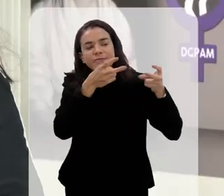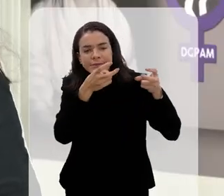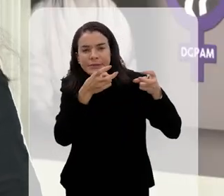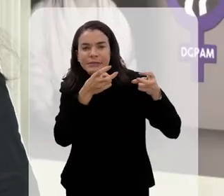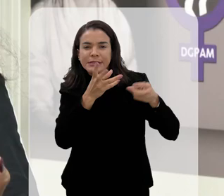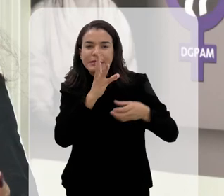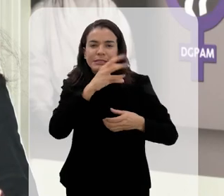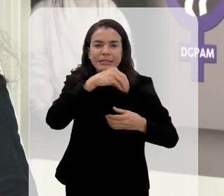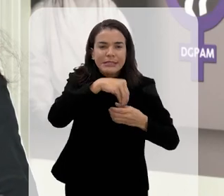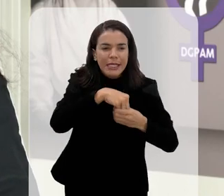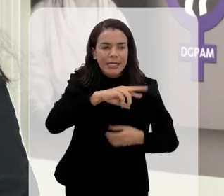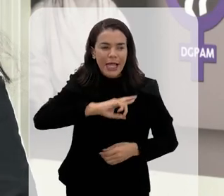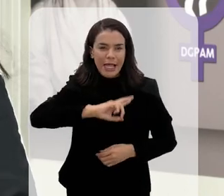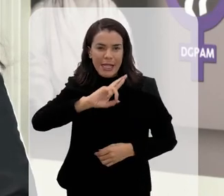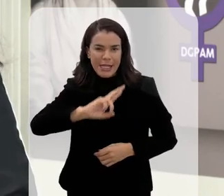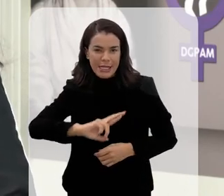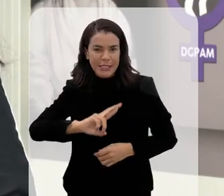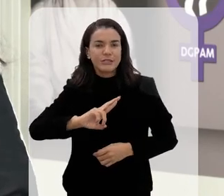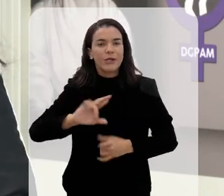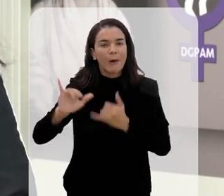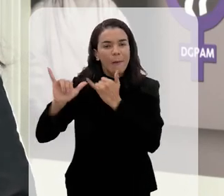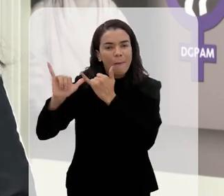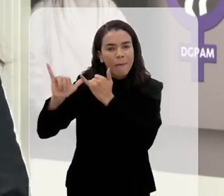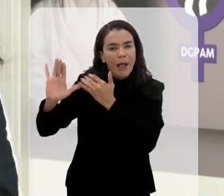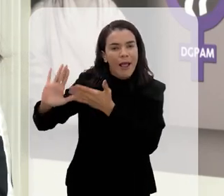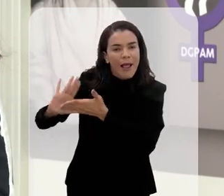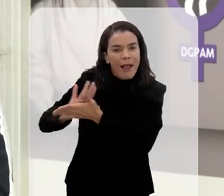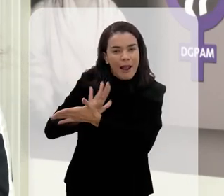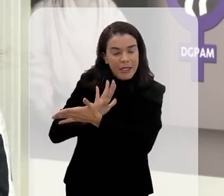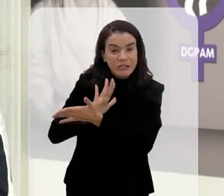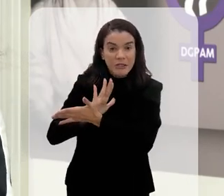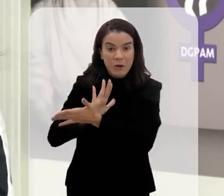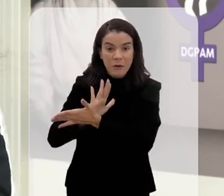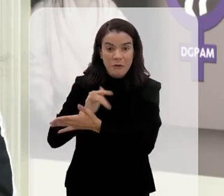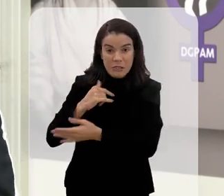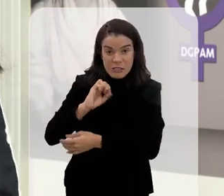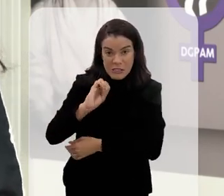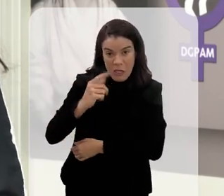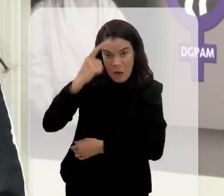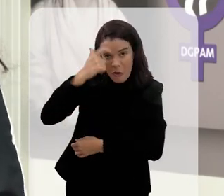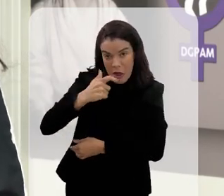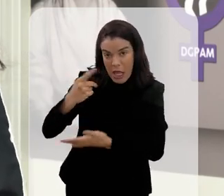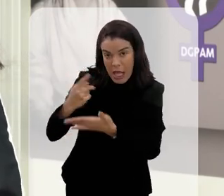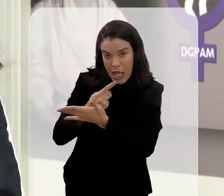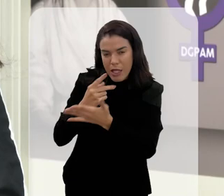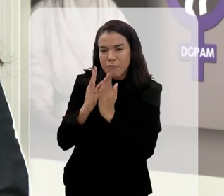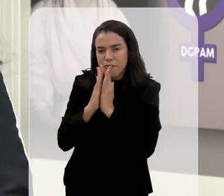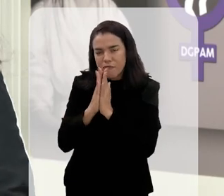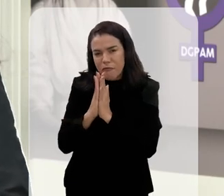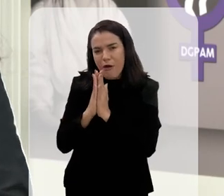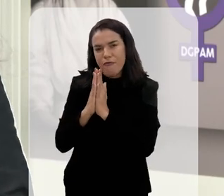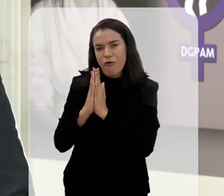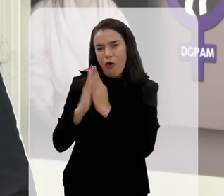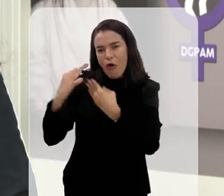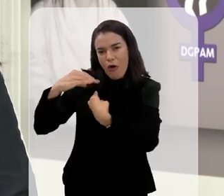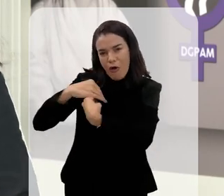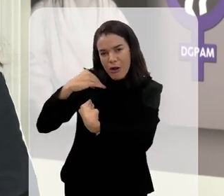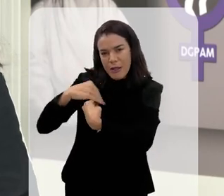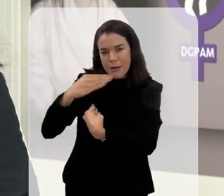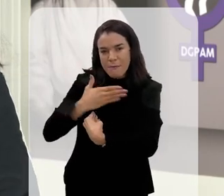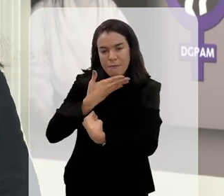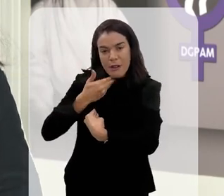observo que dentro da reunião da religião Hare Krishna, no seu segmento, se eu estiver errado, por favor, me corrija. A mulher, ela